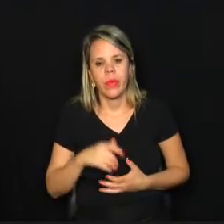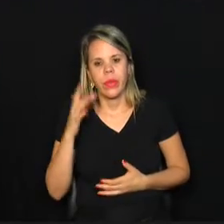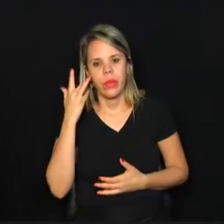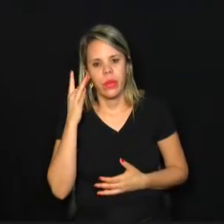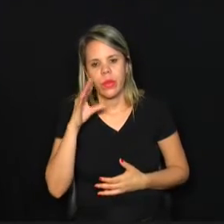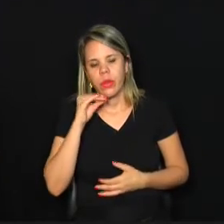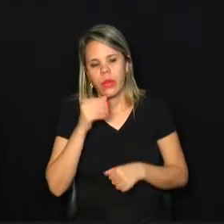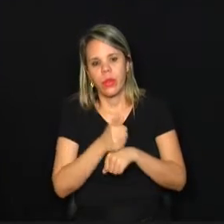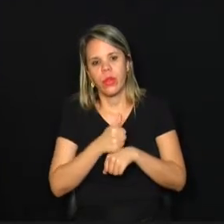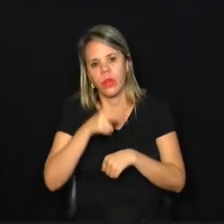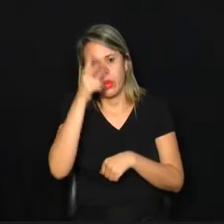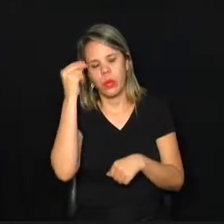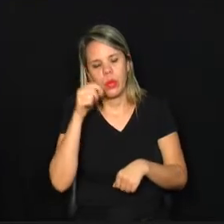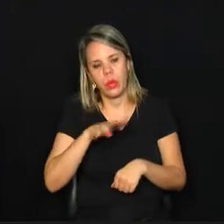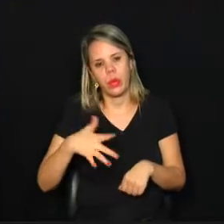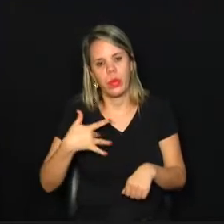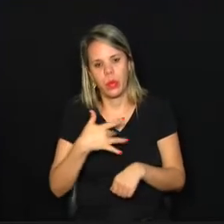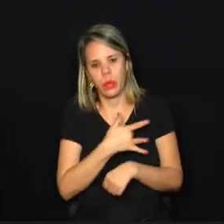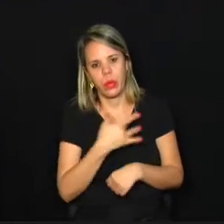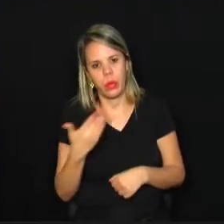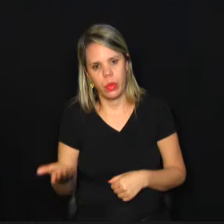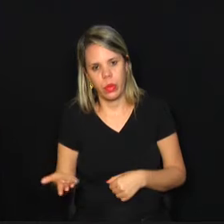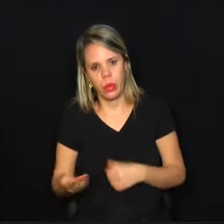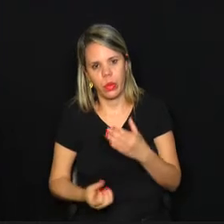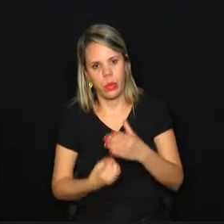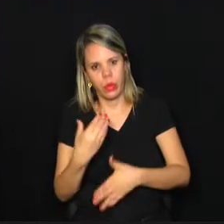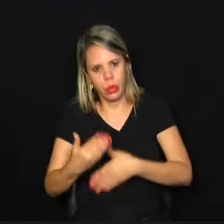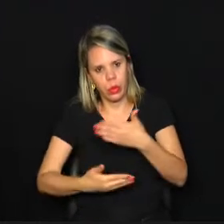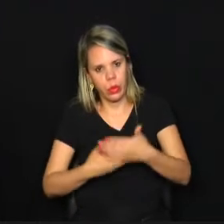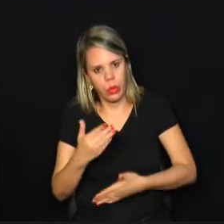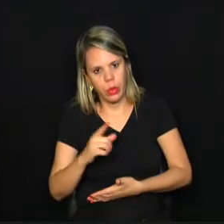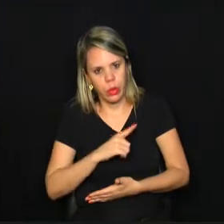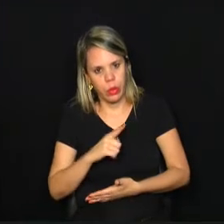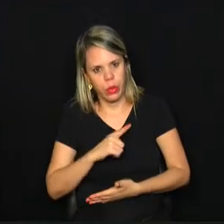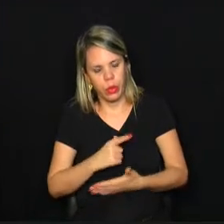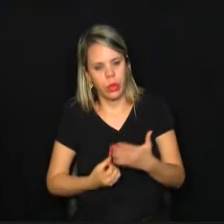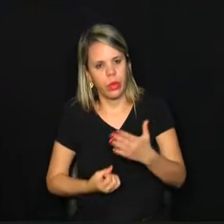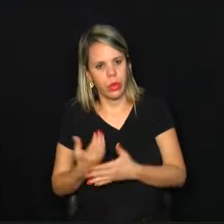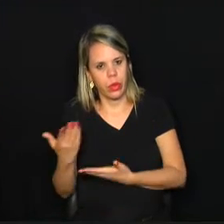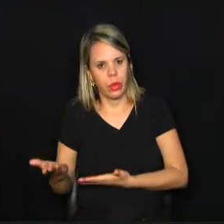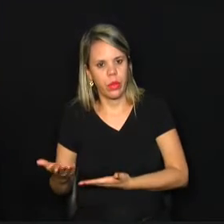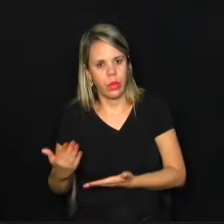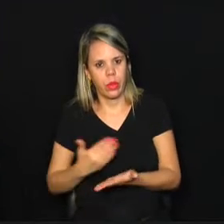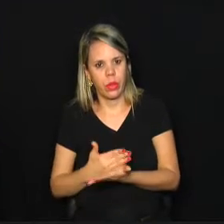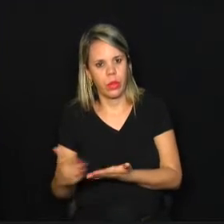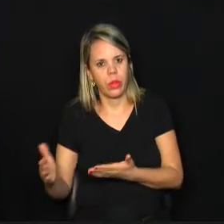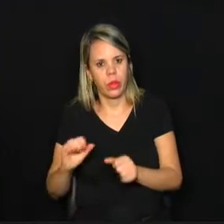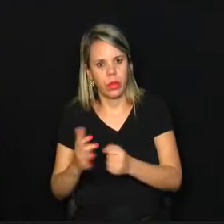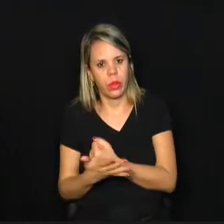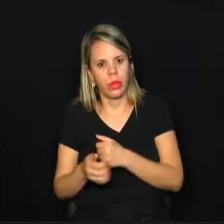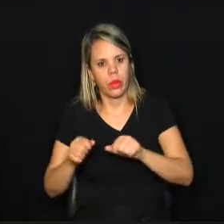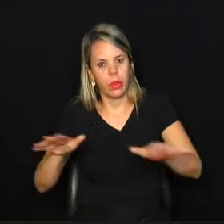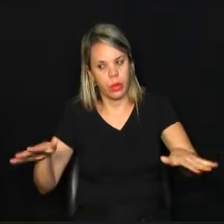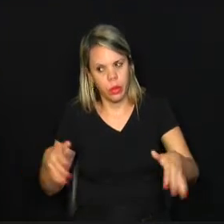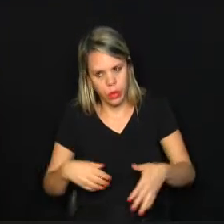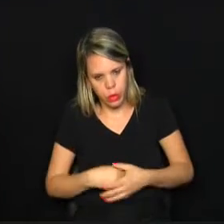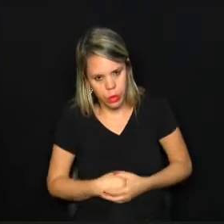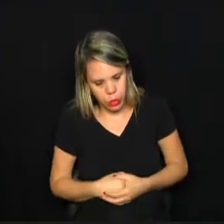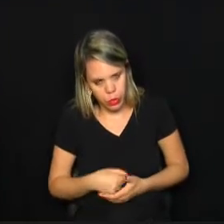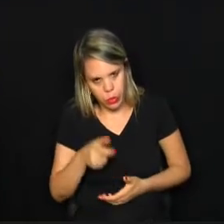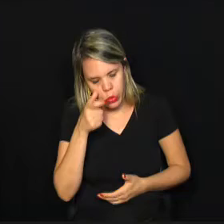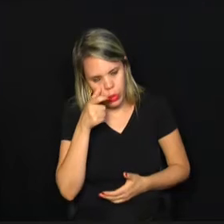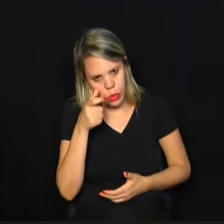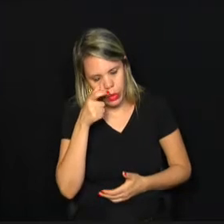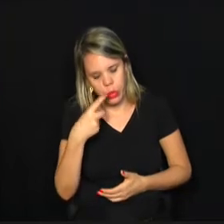servidor público da área da saúde, que vem enfrentando o que ele tem enfrentado desde que começou a pandemia, ele se